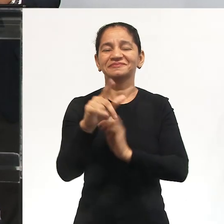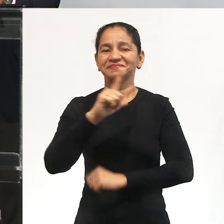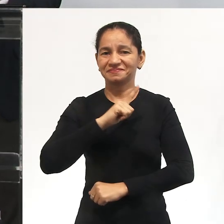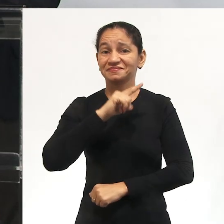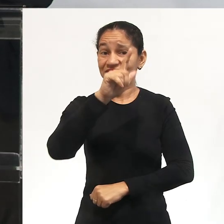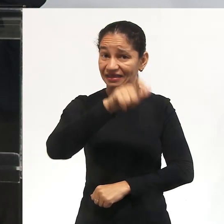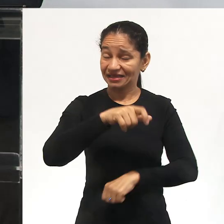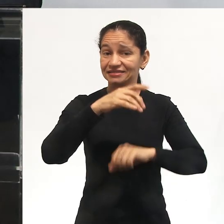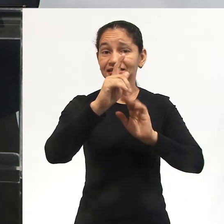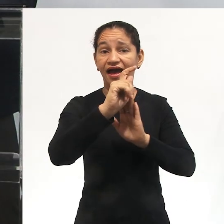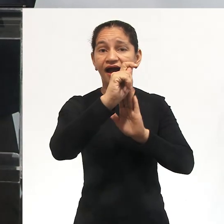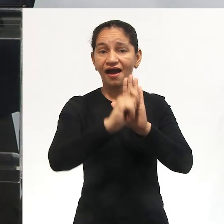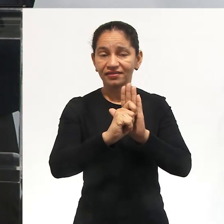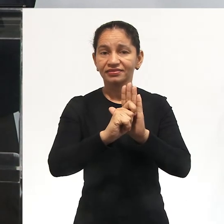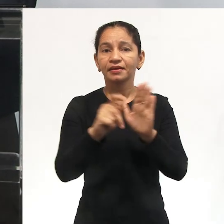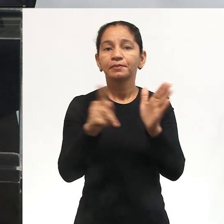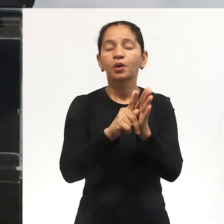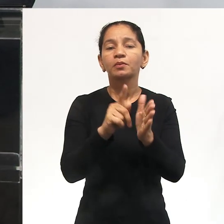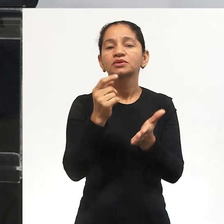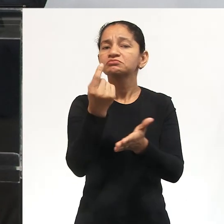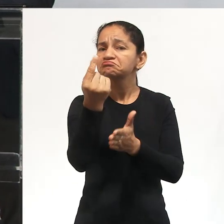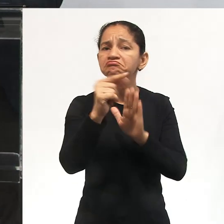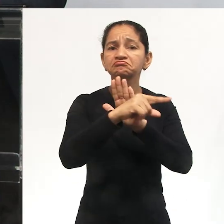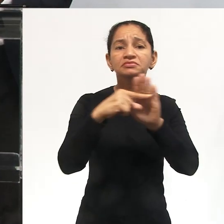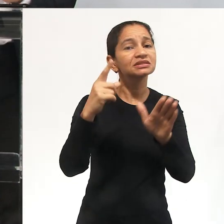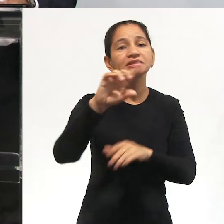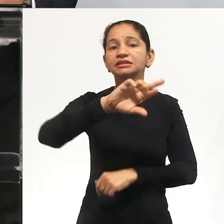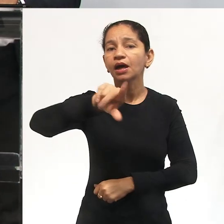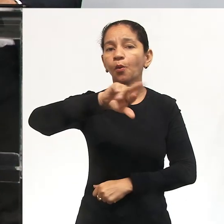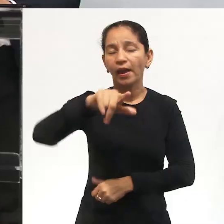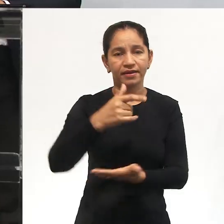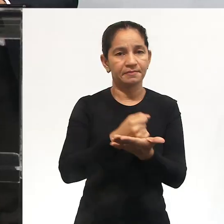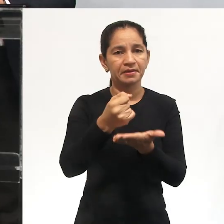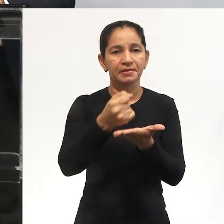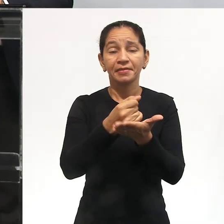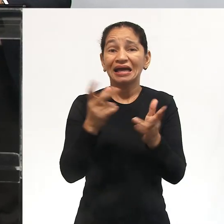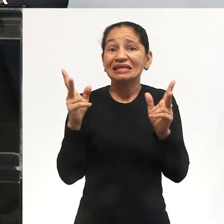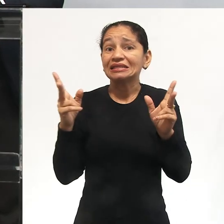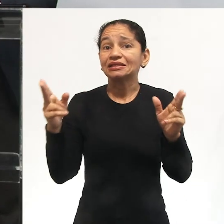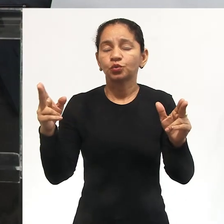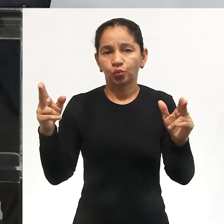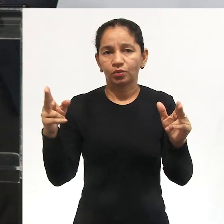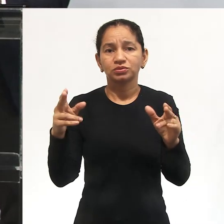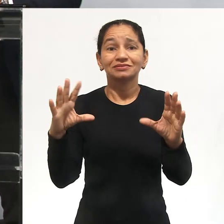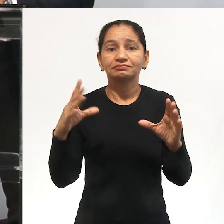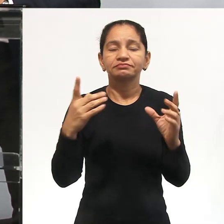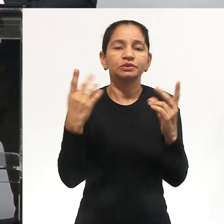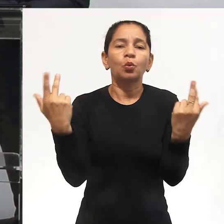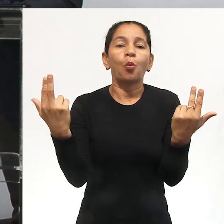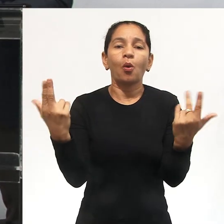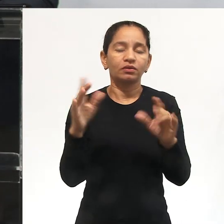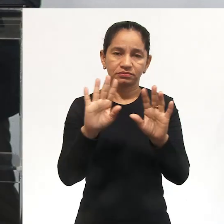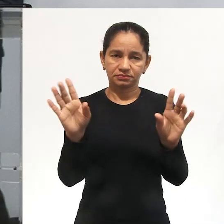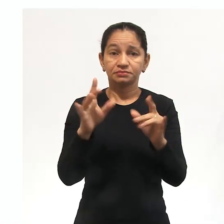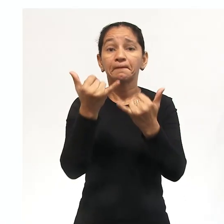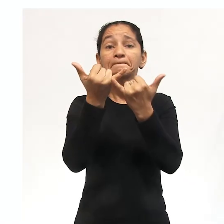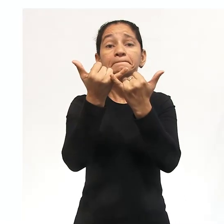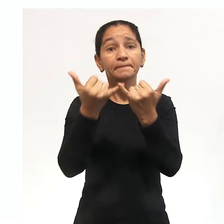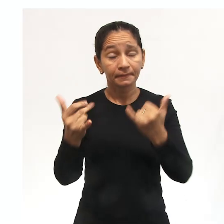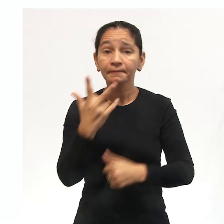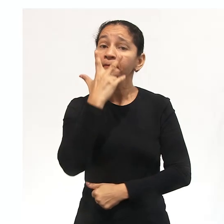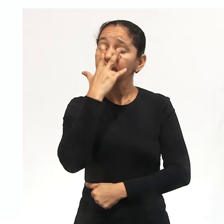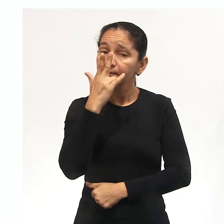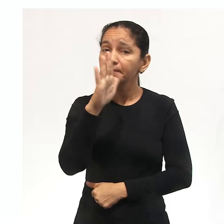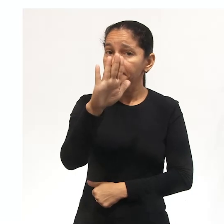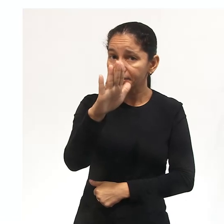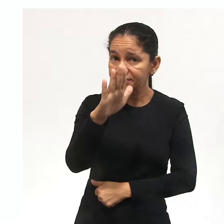instituto. Uma ata de registro de preço, portanto, ele não é um contrato administrativo. A ata de registro de preço, olha só,